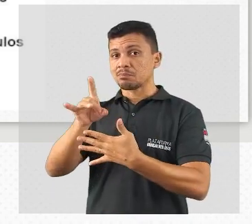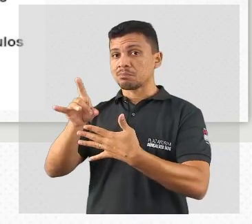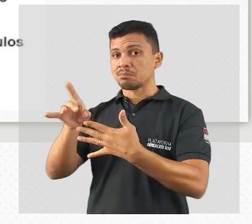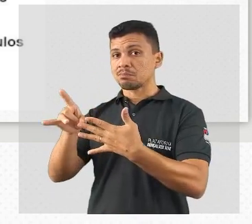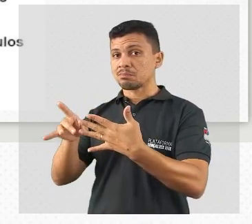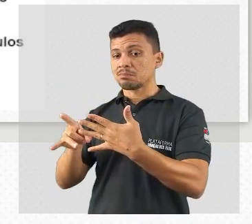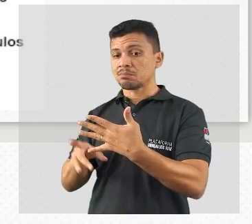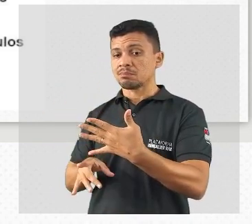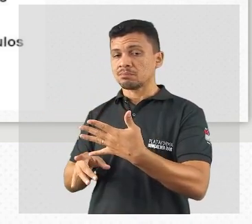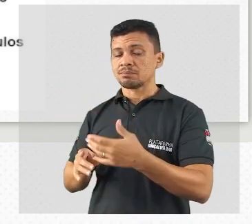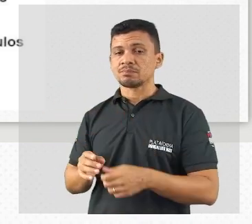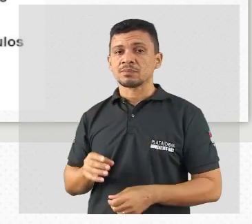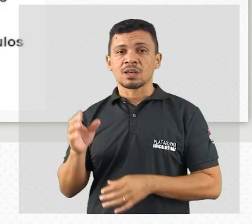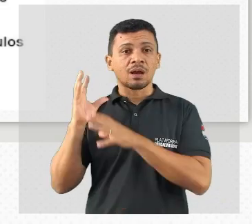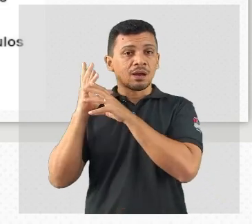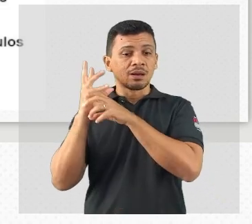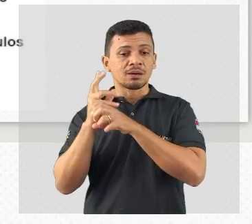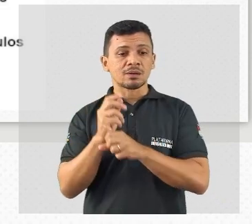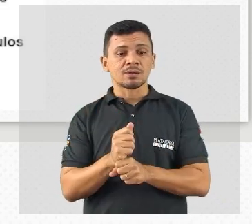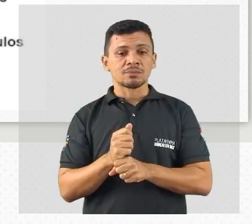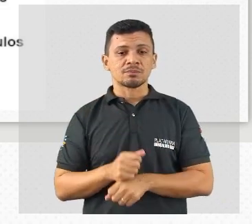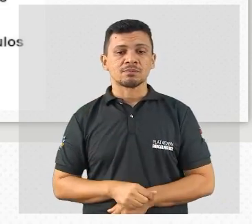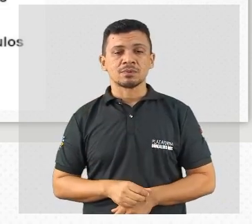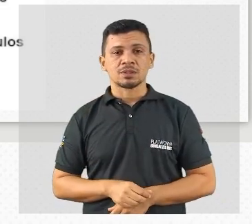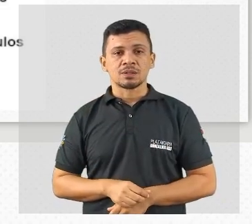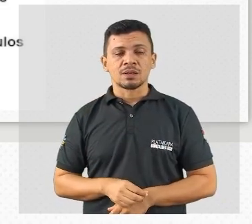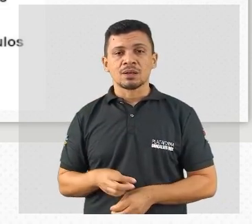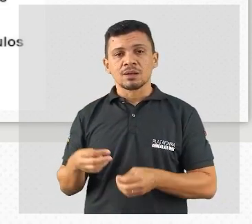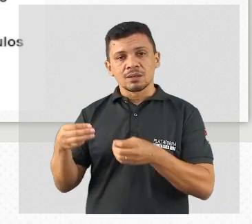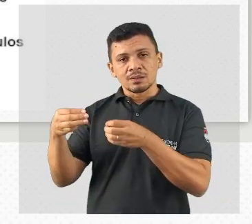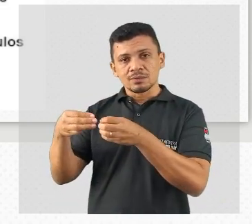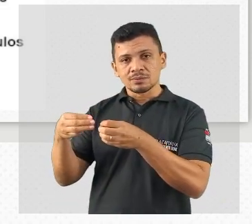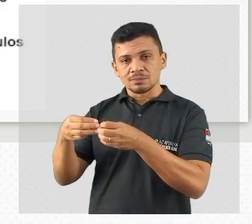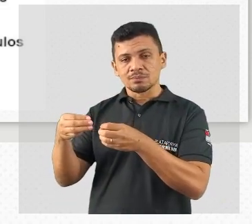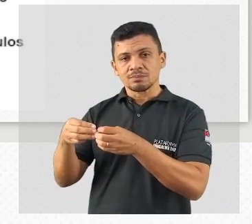né? Então, recapitulando, as células eucariontes são células um pouquinho mais complexas que